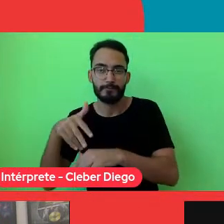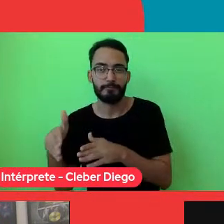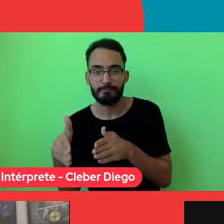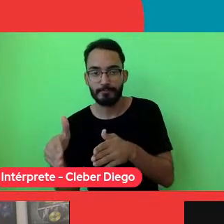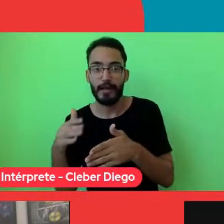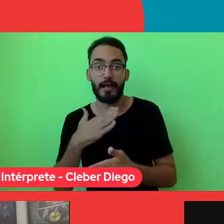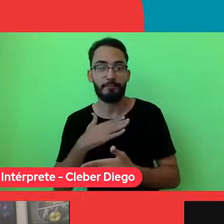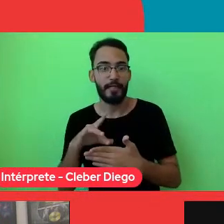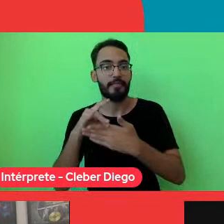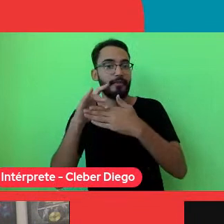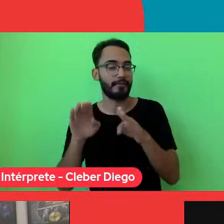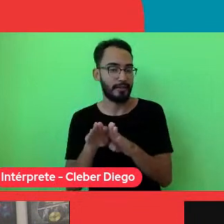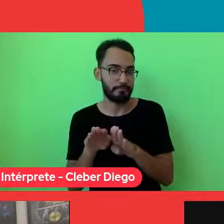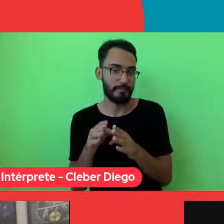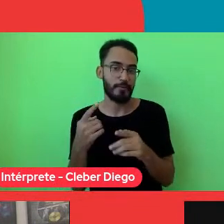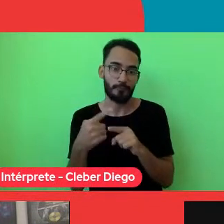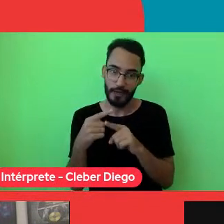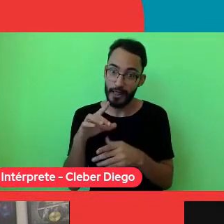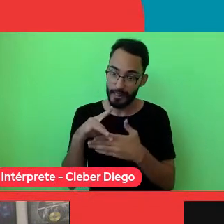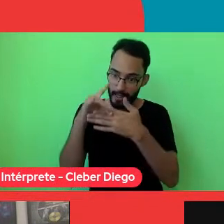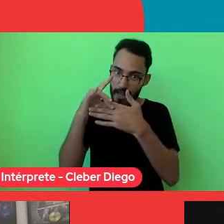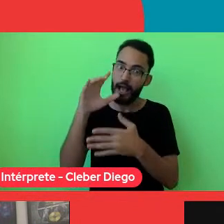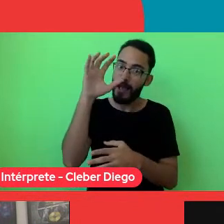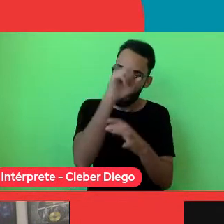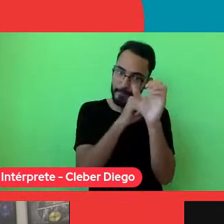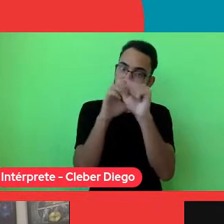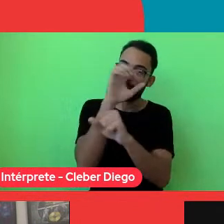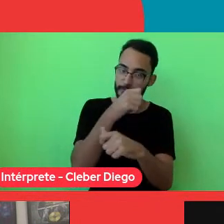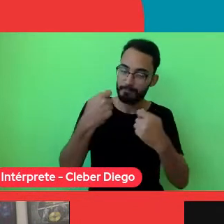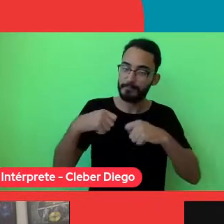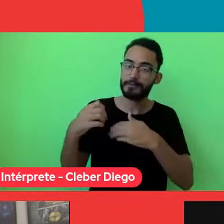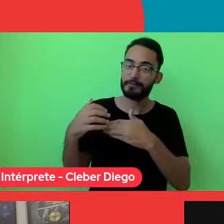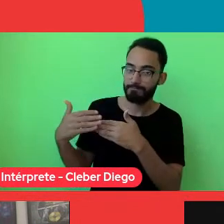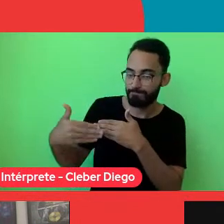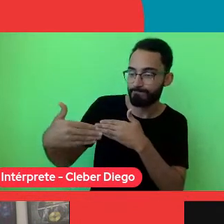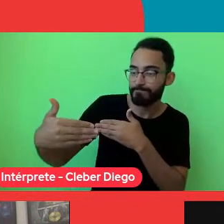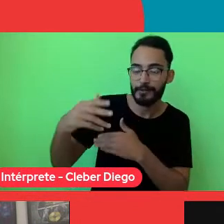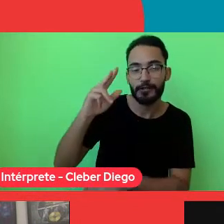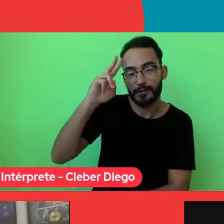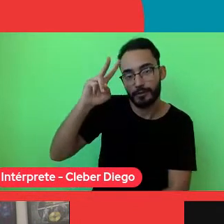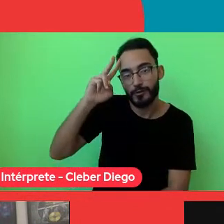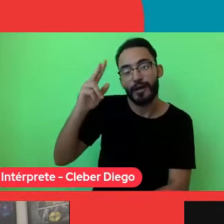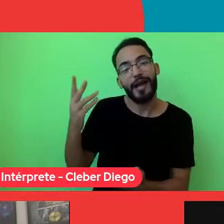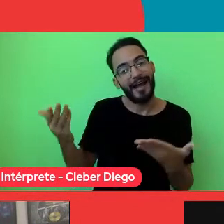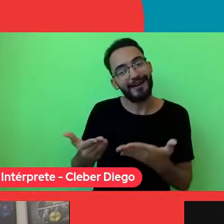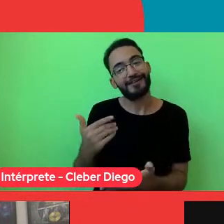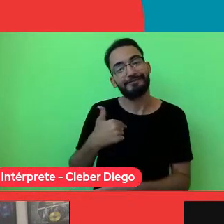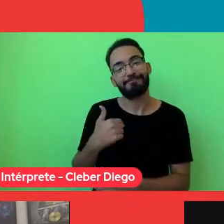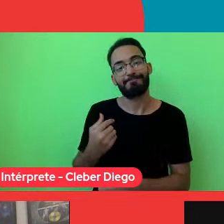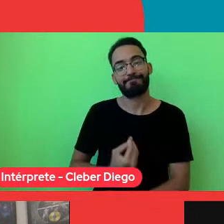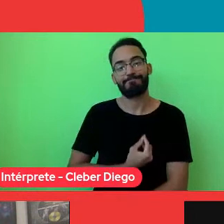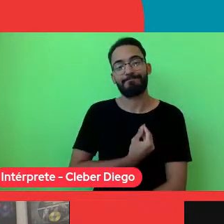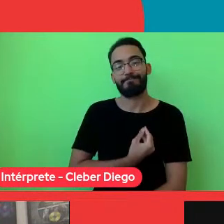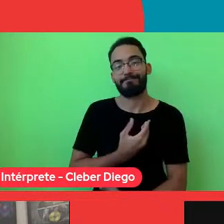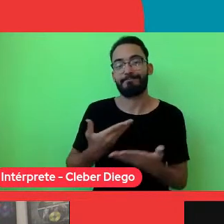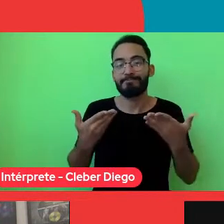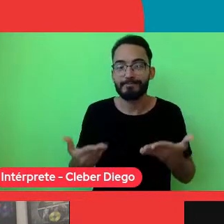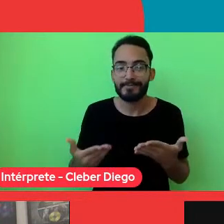né? Porque liderança a gente também aprende, né, ao longo dessa história. E estou aqui completando 18